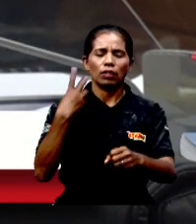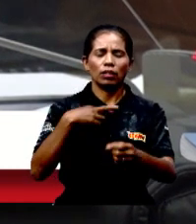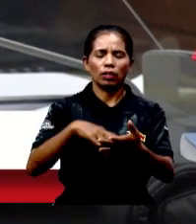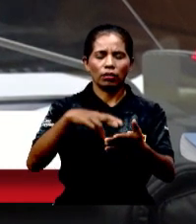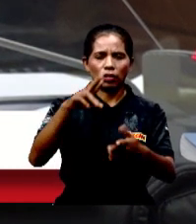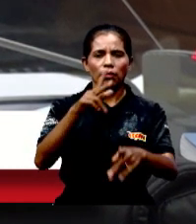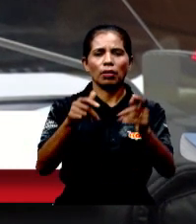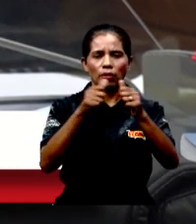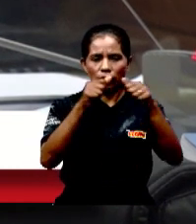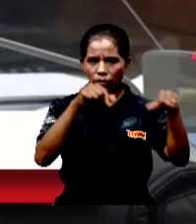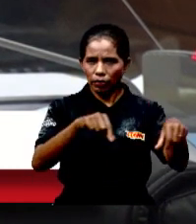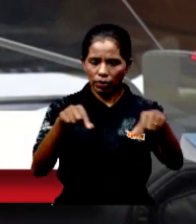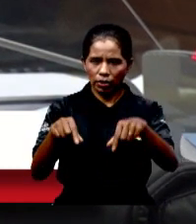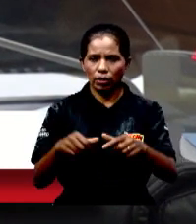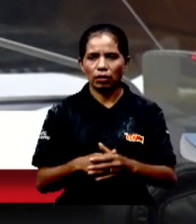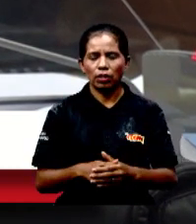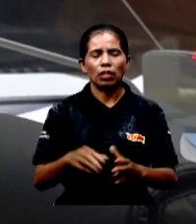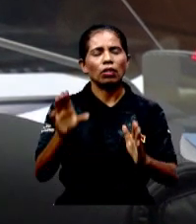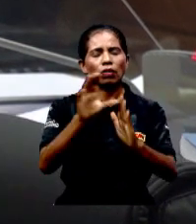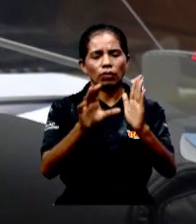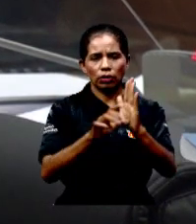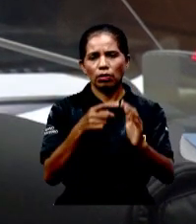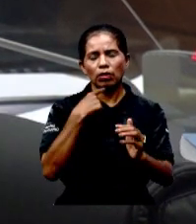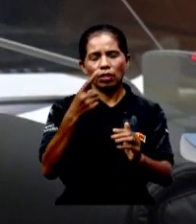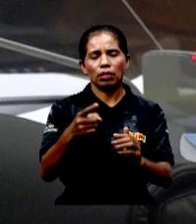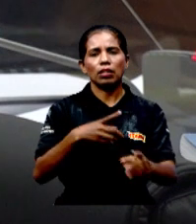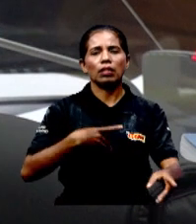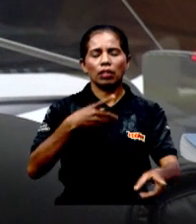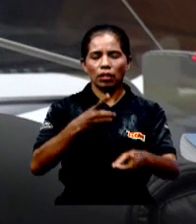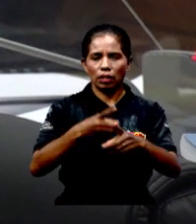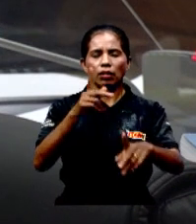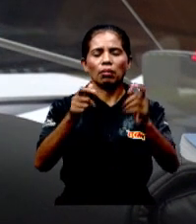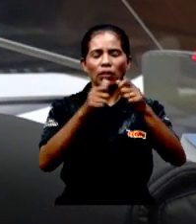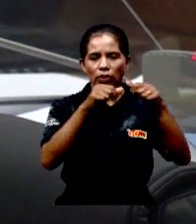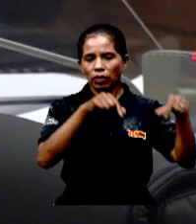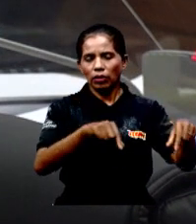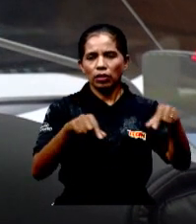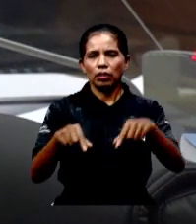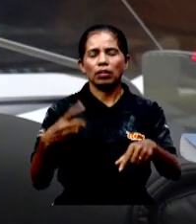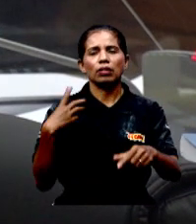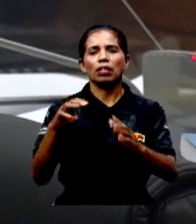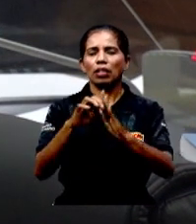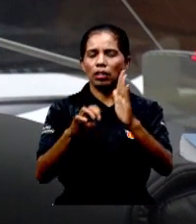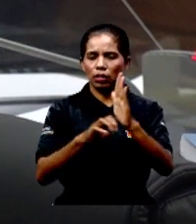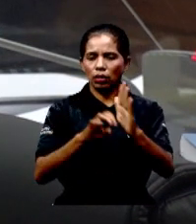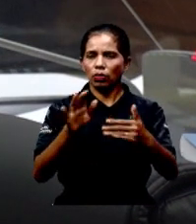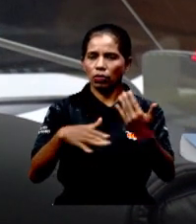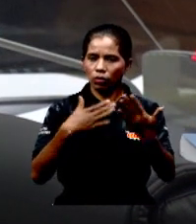bem hemodeficiência. E a convenção não bate de momos que está direito em hemodeficiência, né? E o